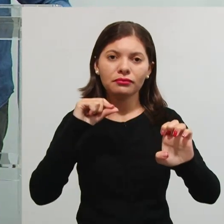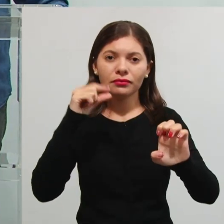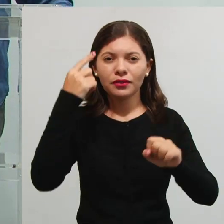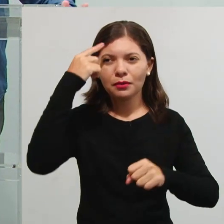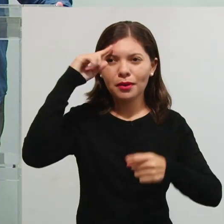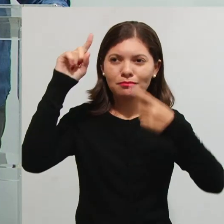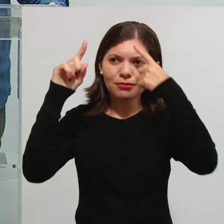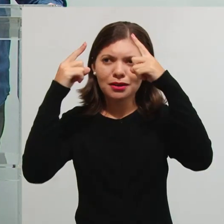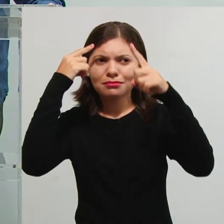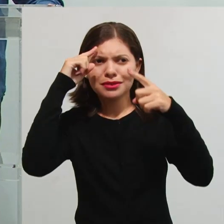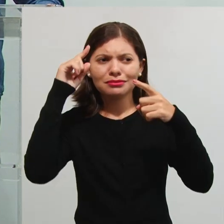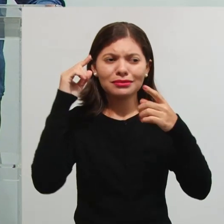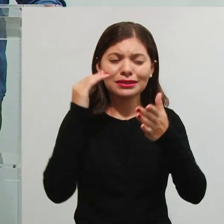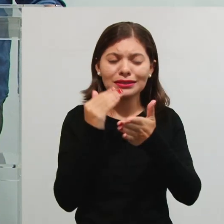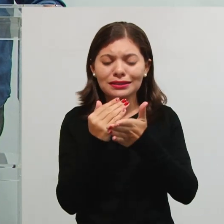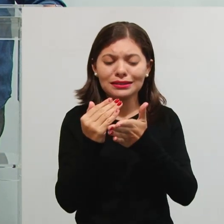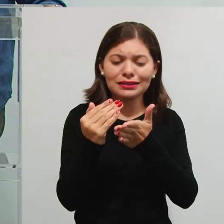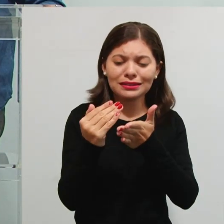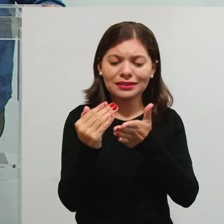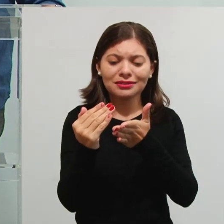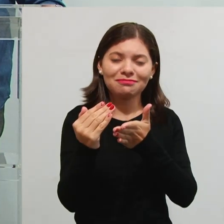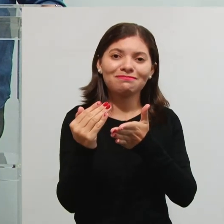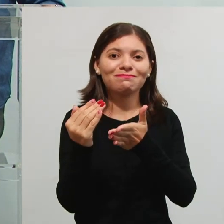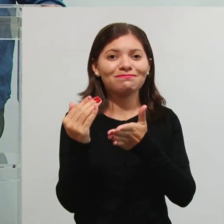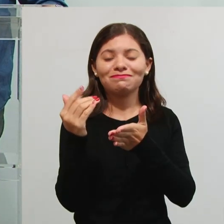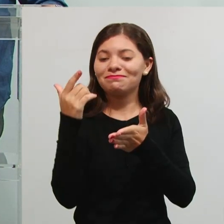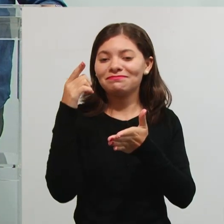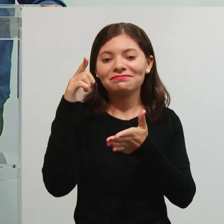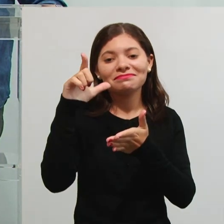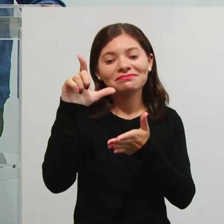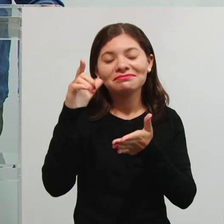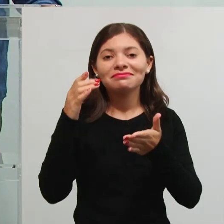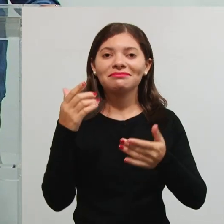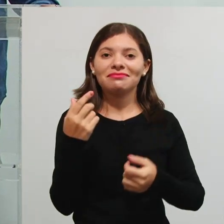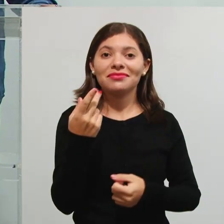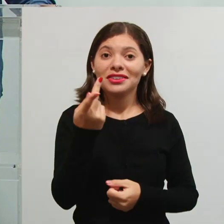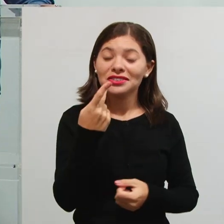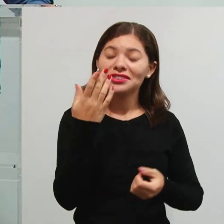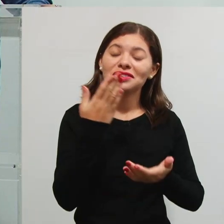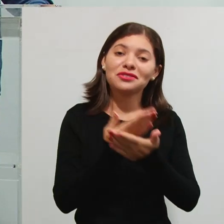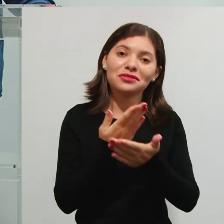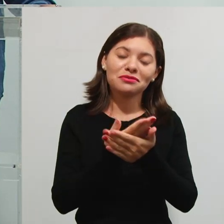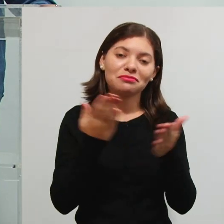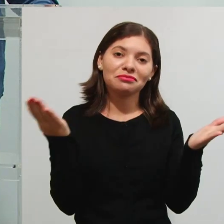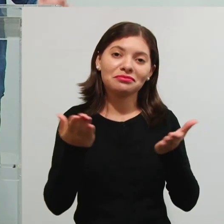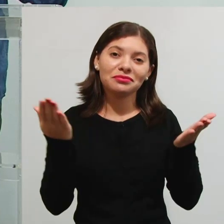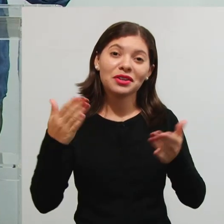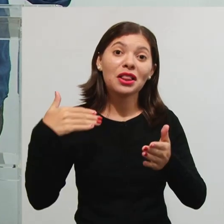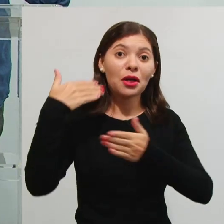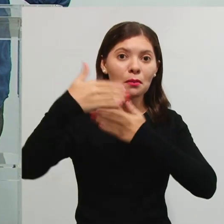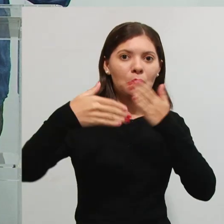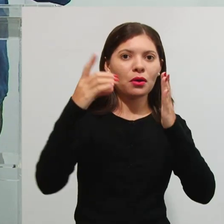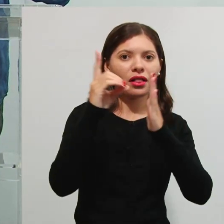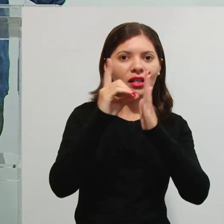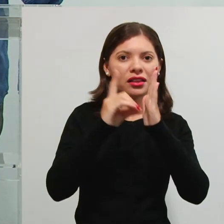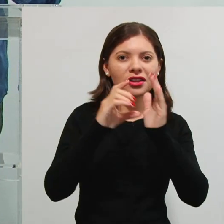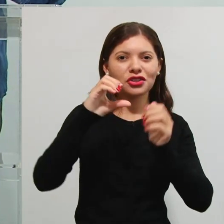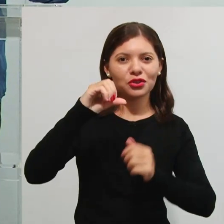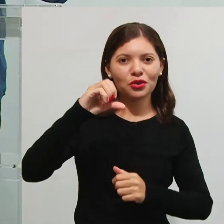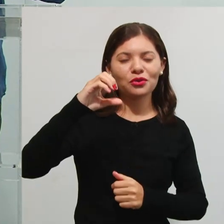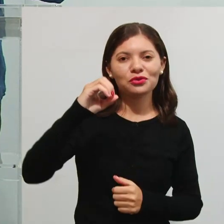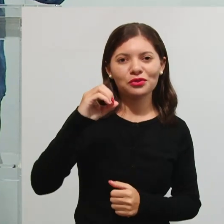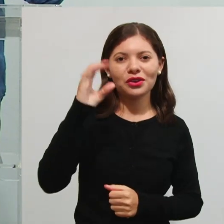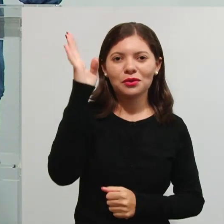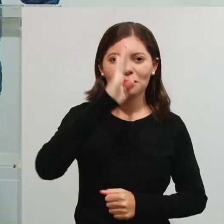ia empurrando com a barriga até onde ele conseguisse. Mas a gente está vendo aqui que a partir da década de 90, o Brasil, o nosso